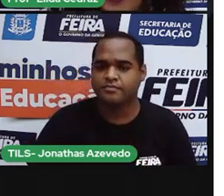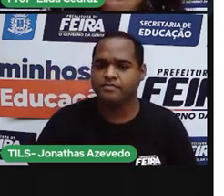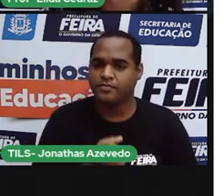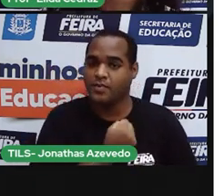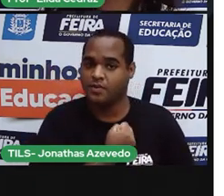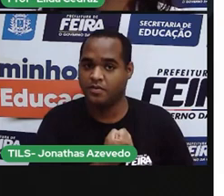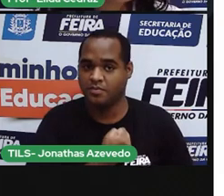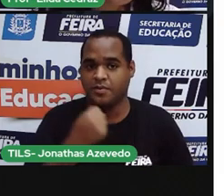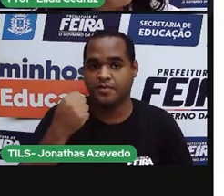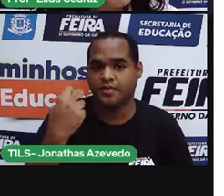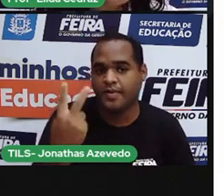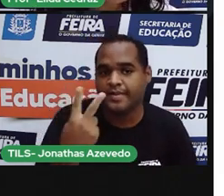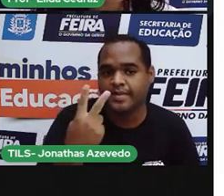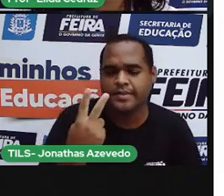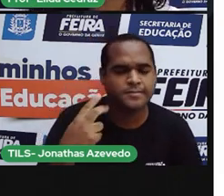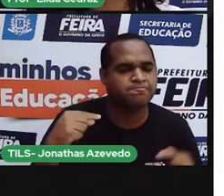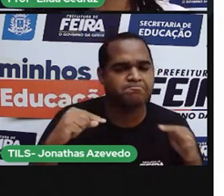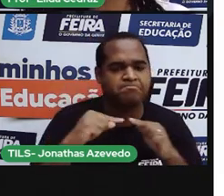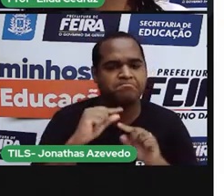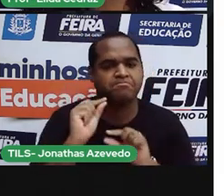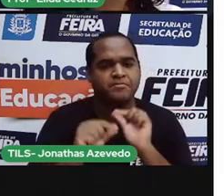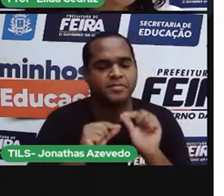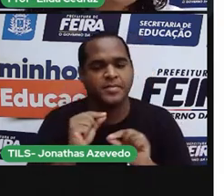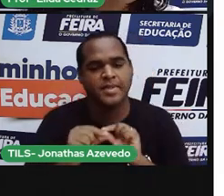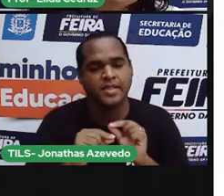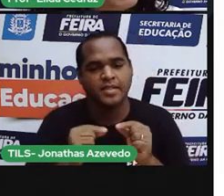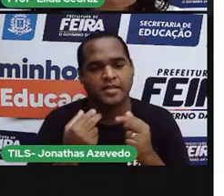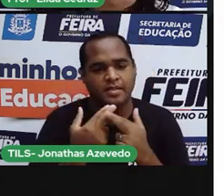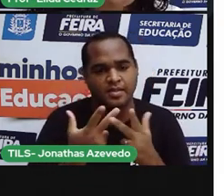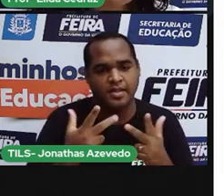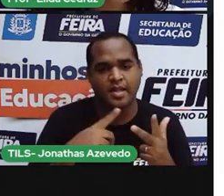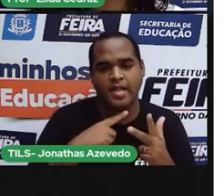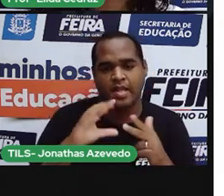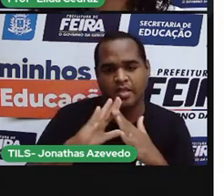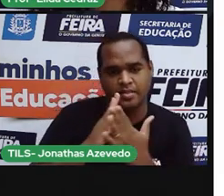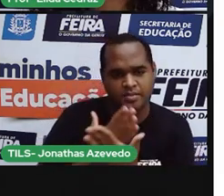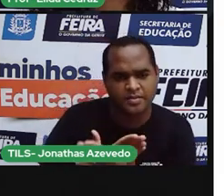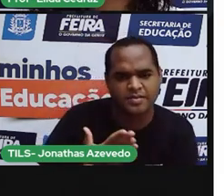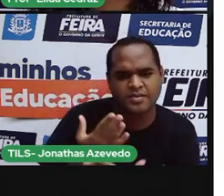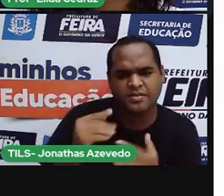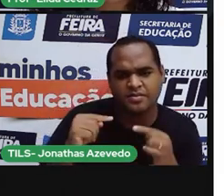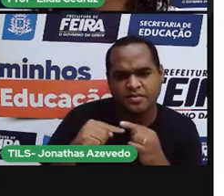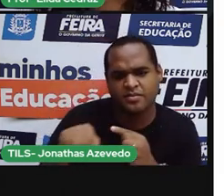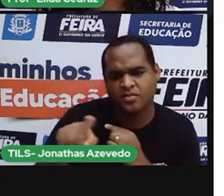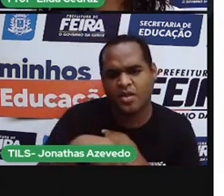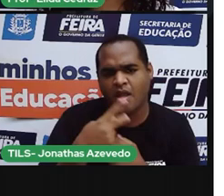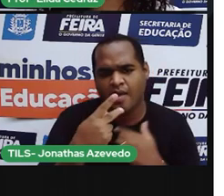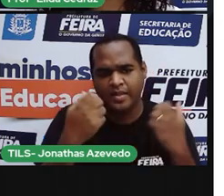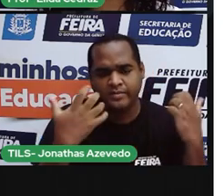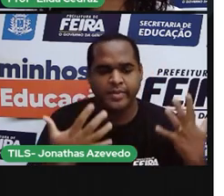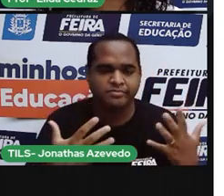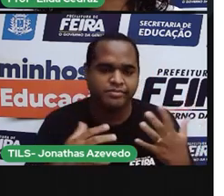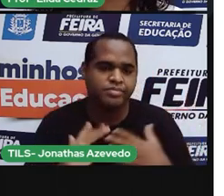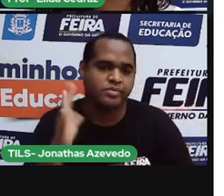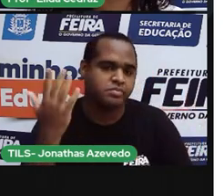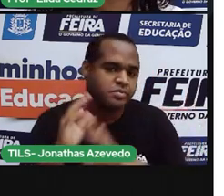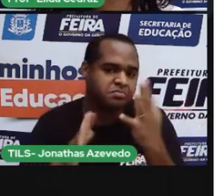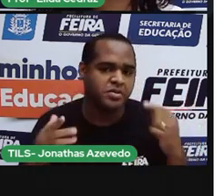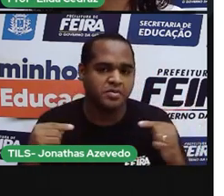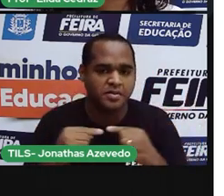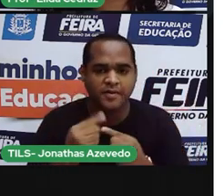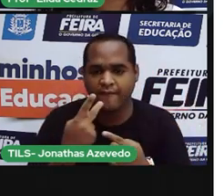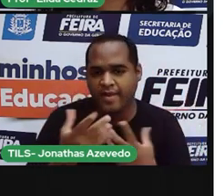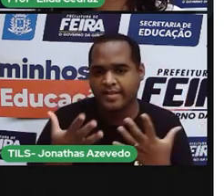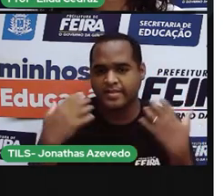número 2 tem bem assim. Na escola do saber, temos que lidar com algumas situações na hora